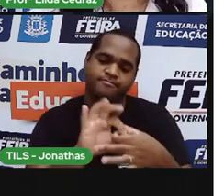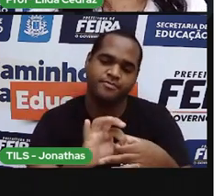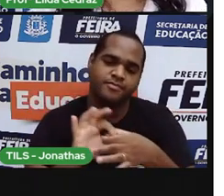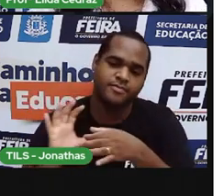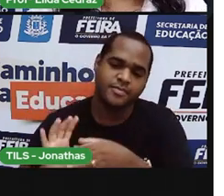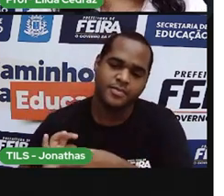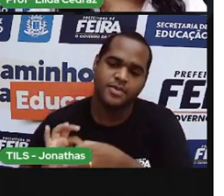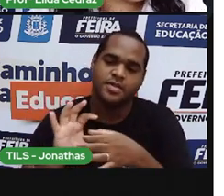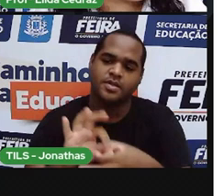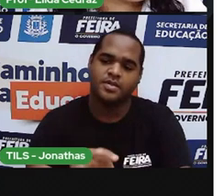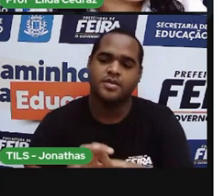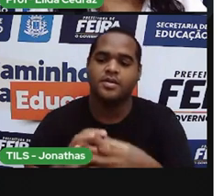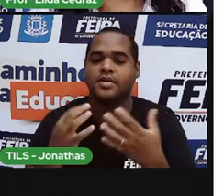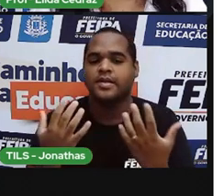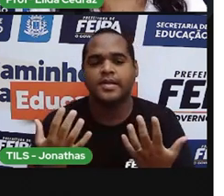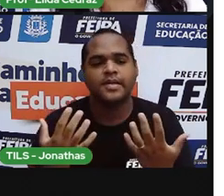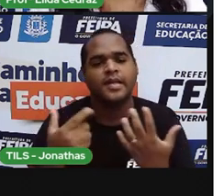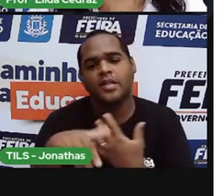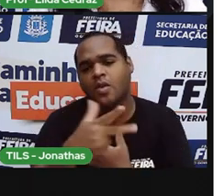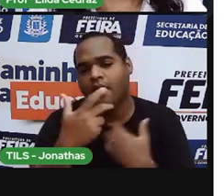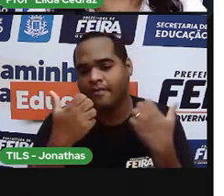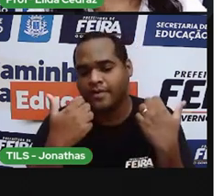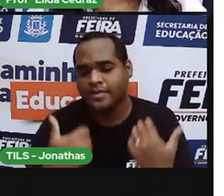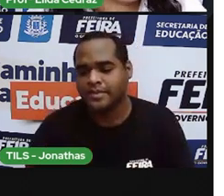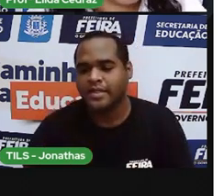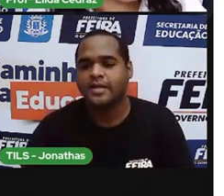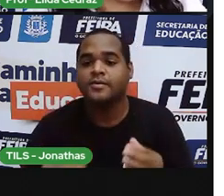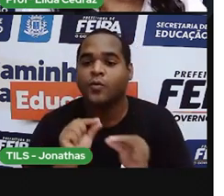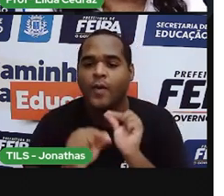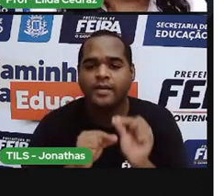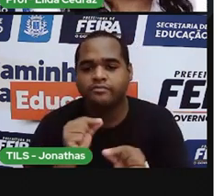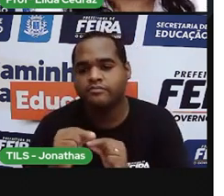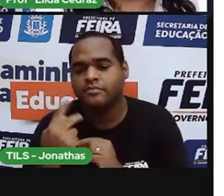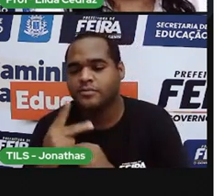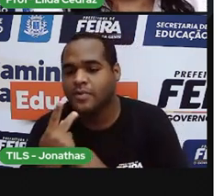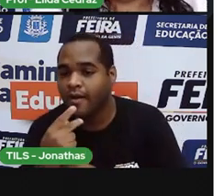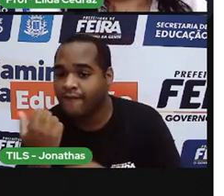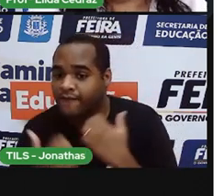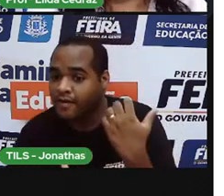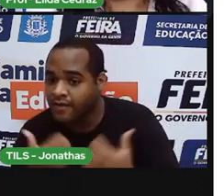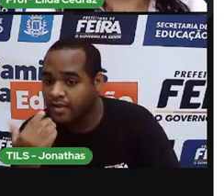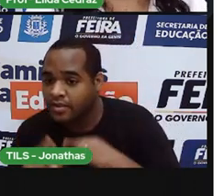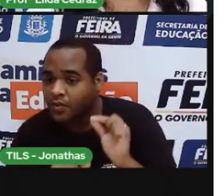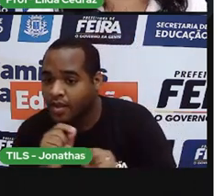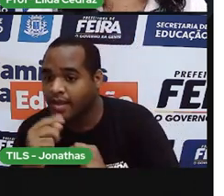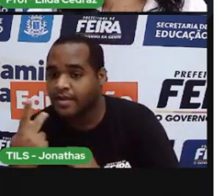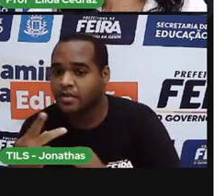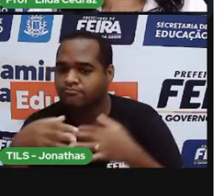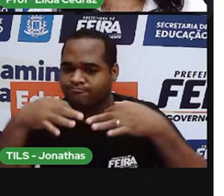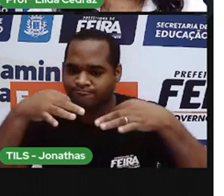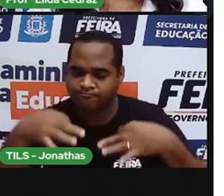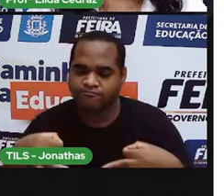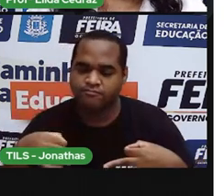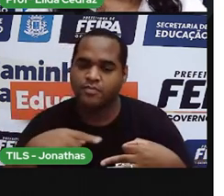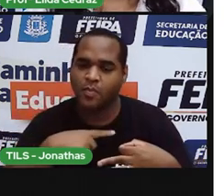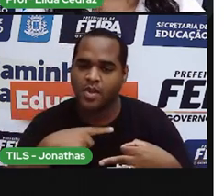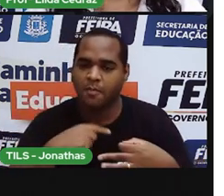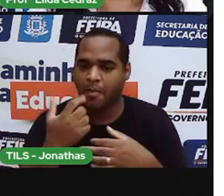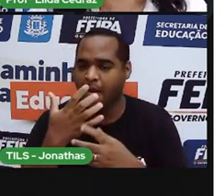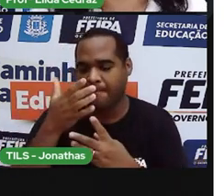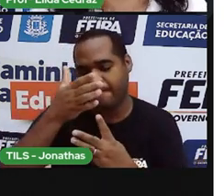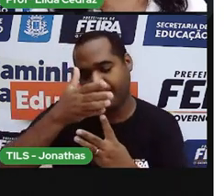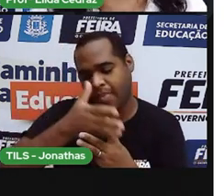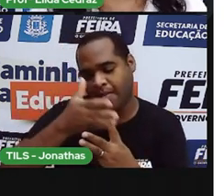aqui. Aqui já tem três espaços bem certinhos para você encaixar as